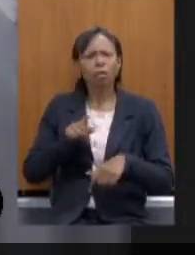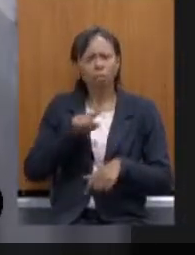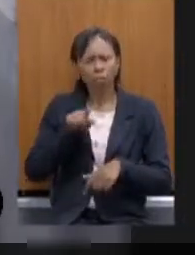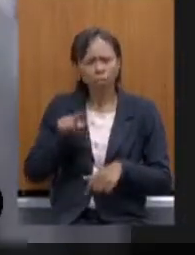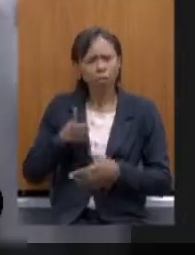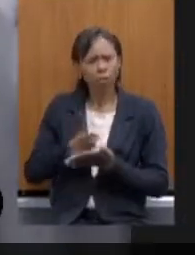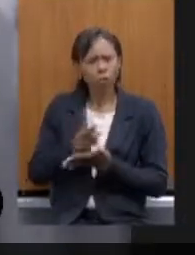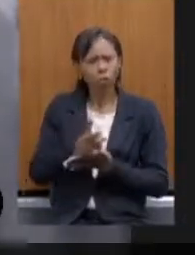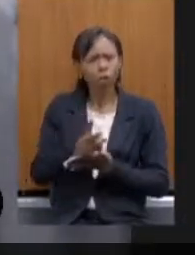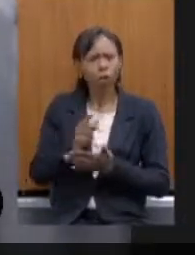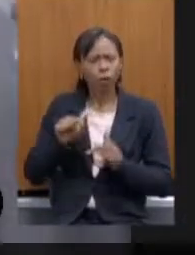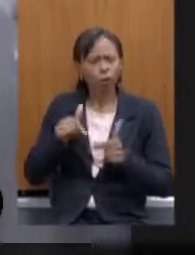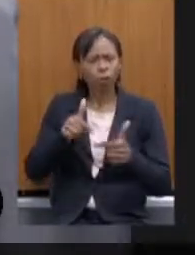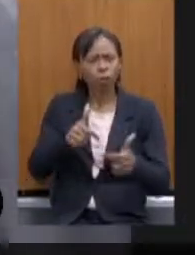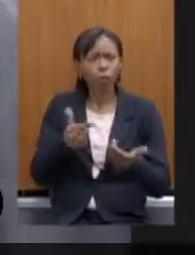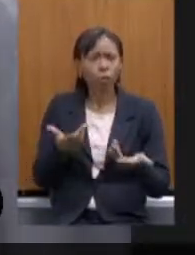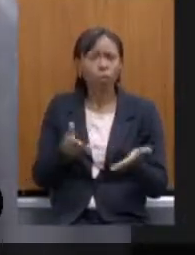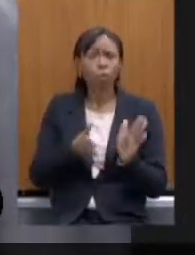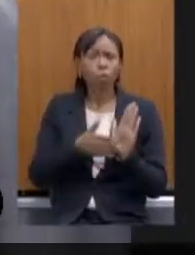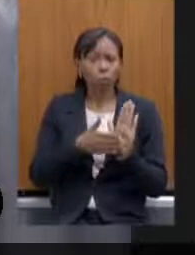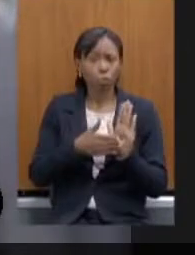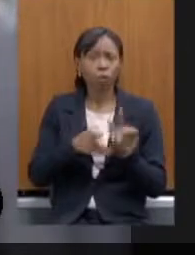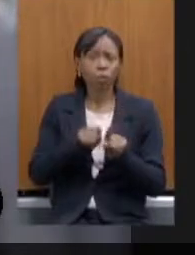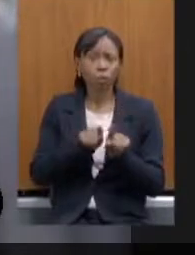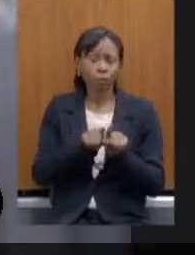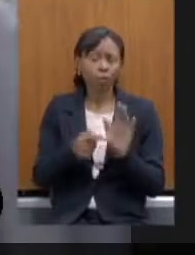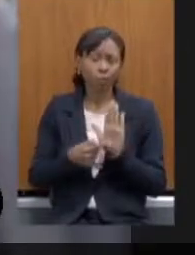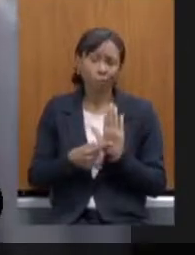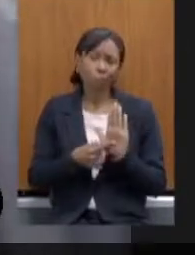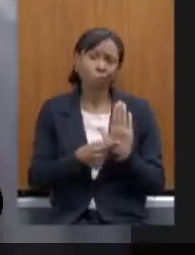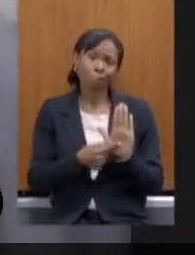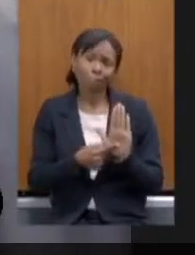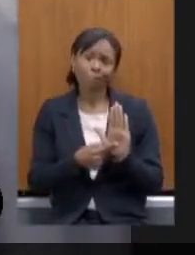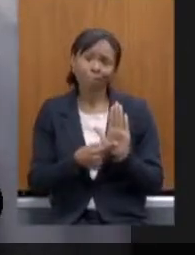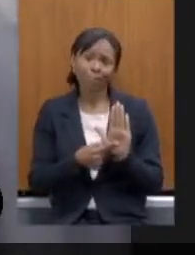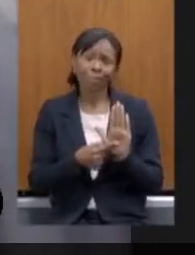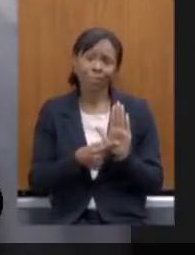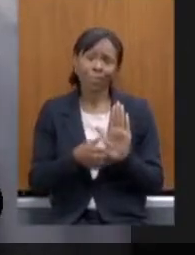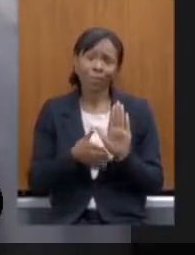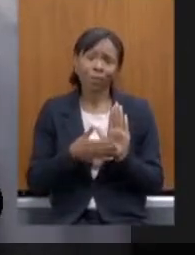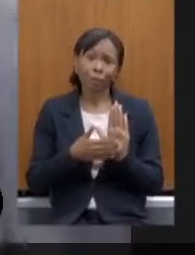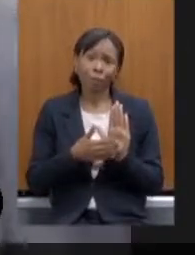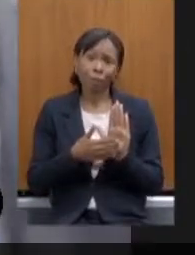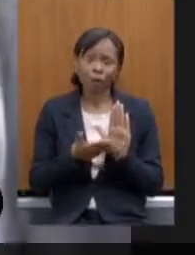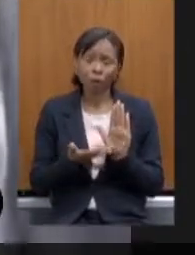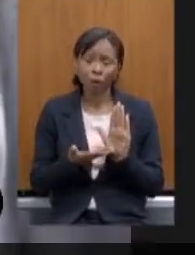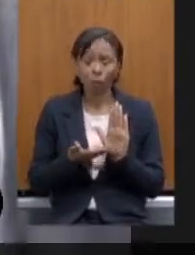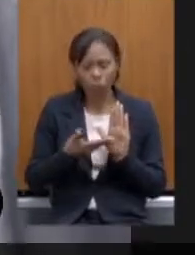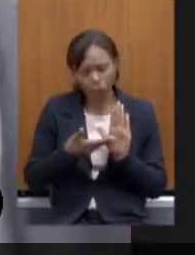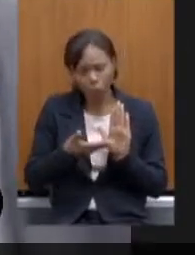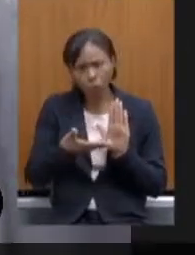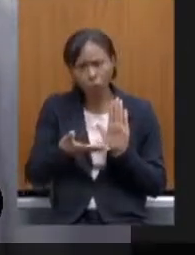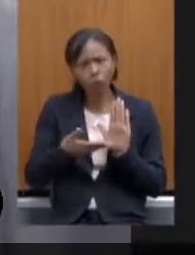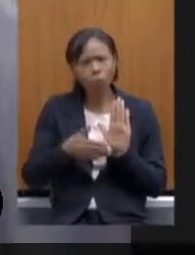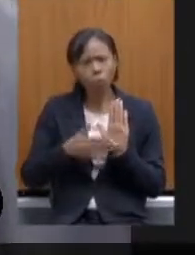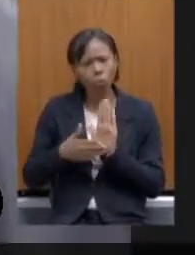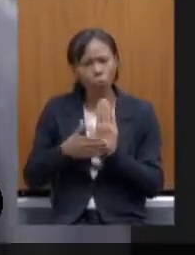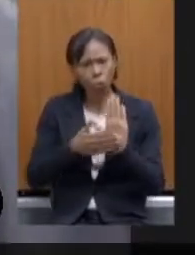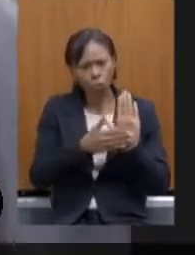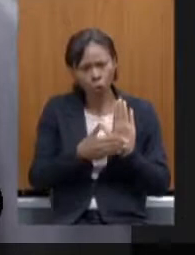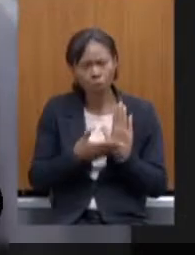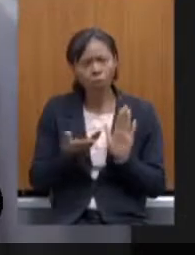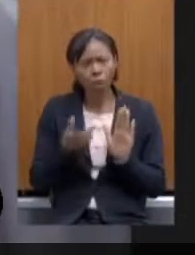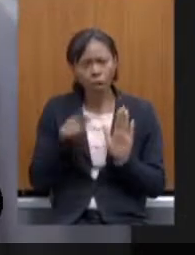contribuição e levando inclusive as propostas de e não é só apresentou propostas